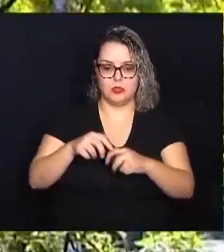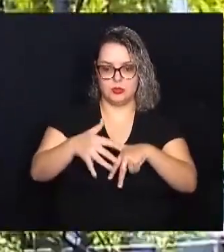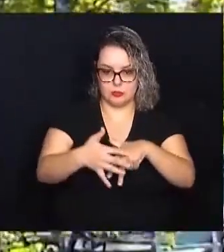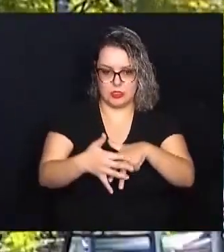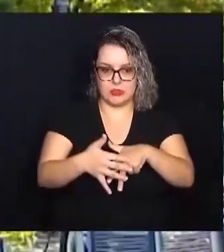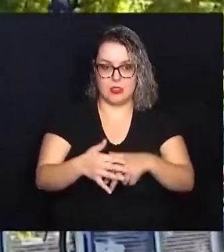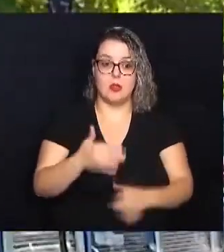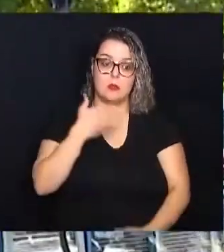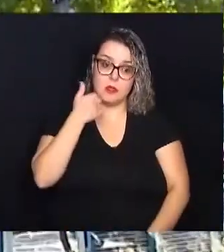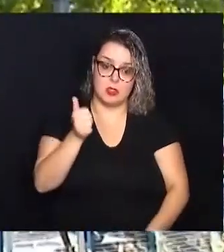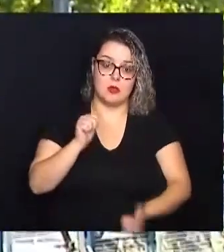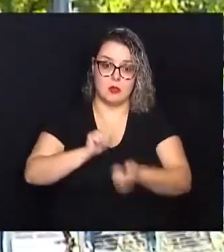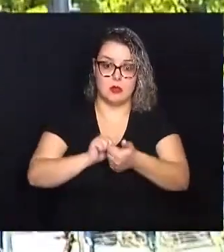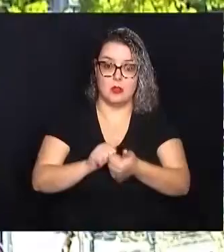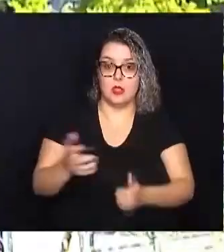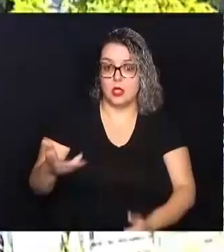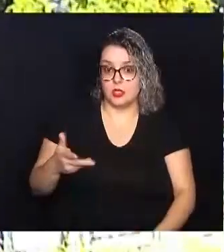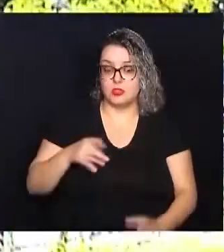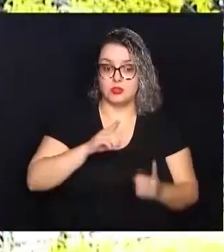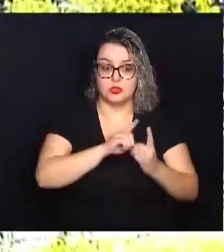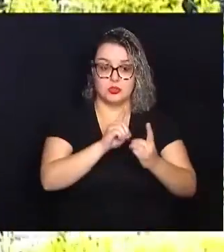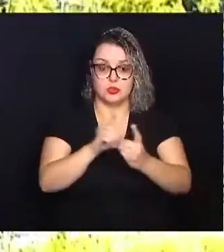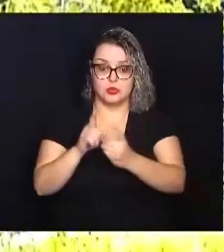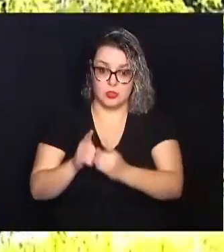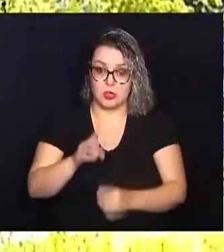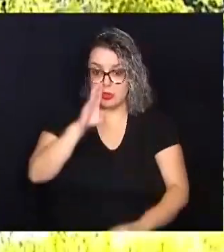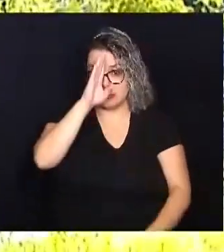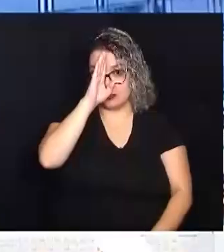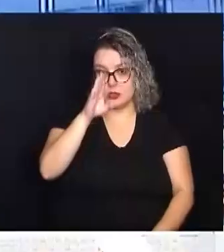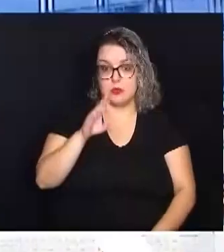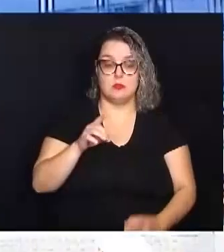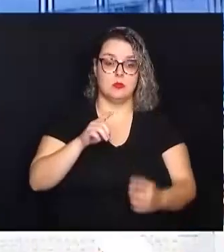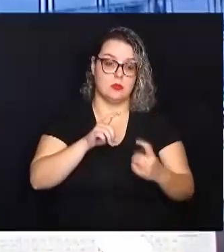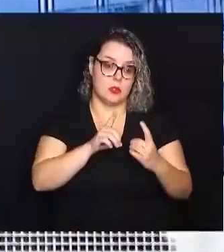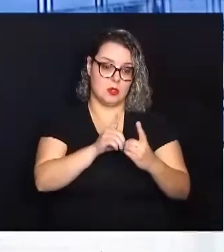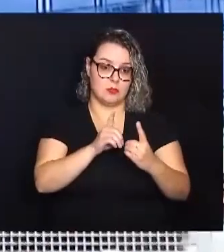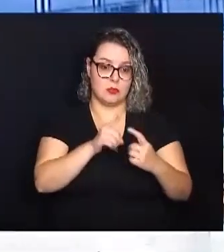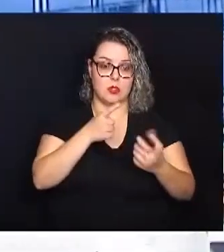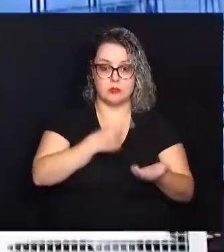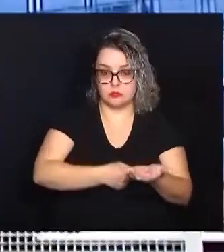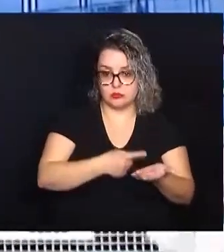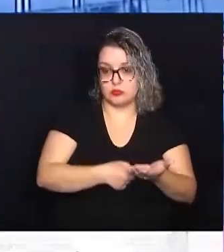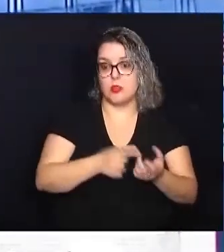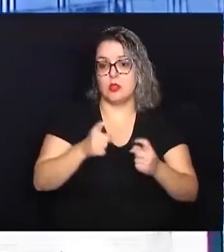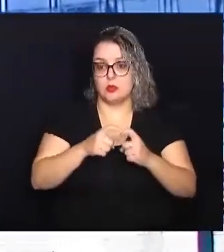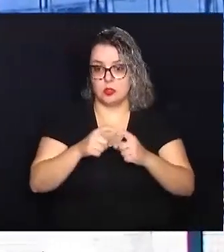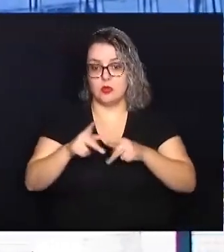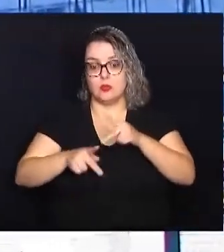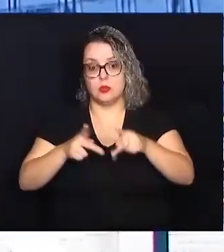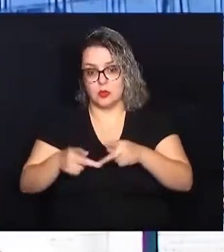qualidade, agilizar o atendimento, principalmente a consultas da população. Então,